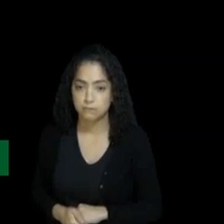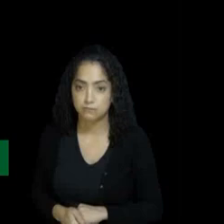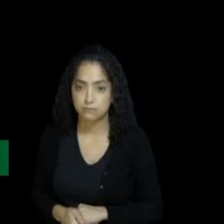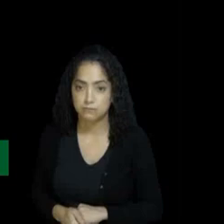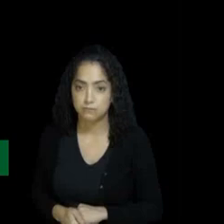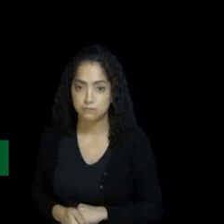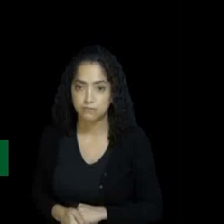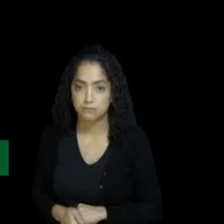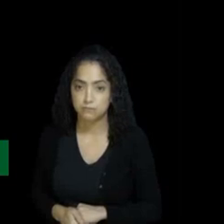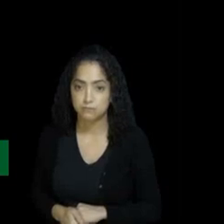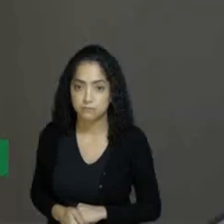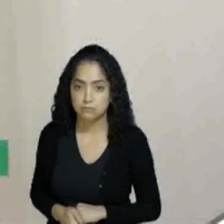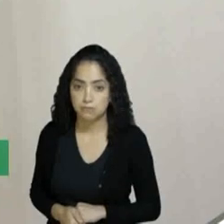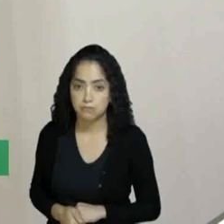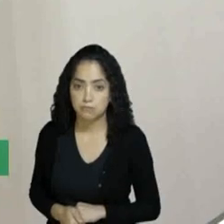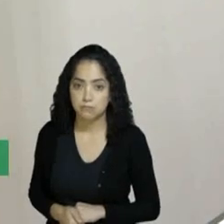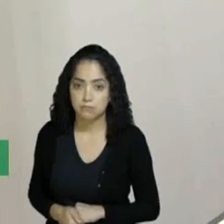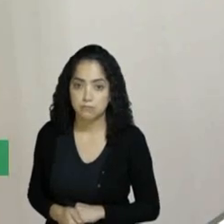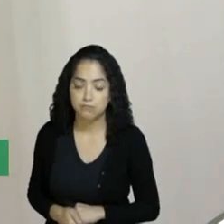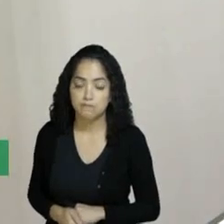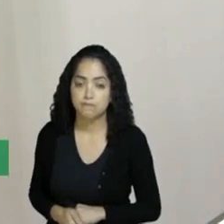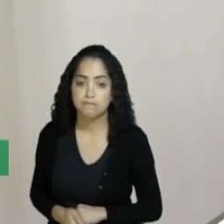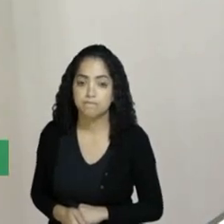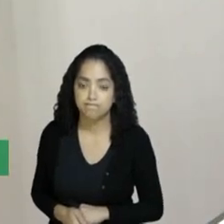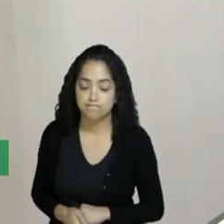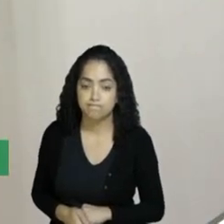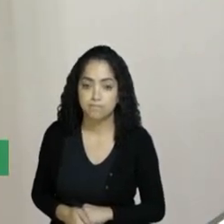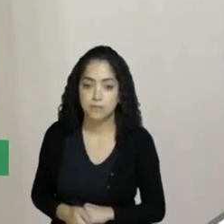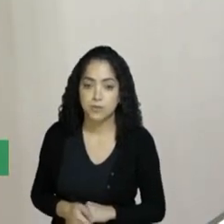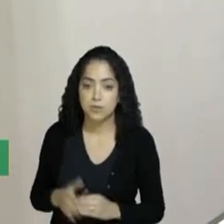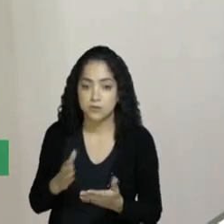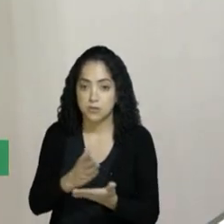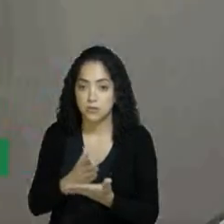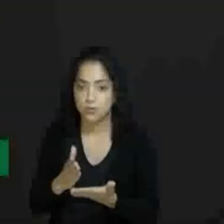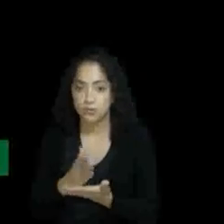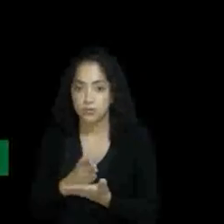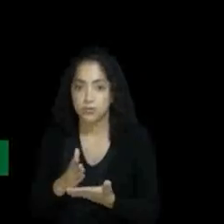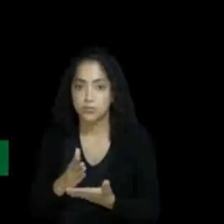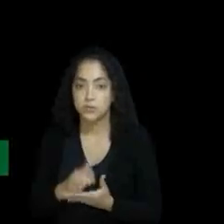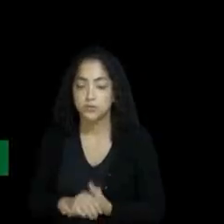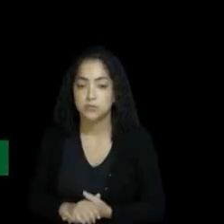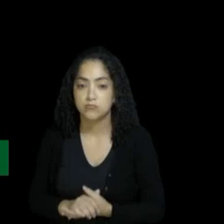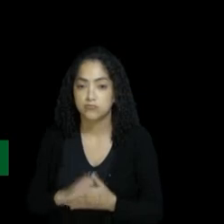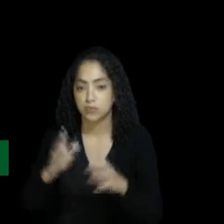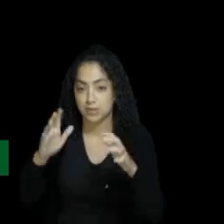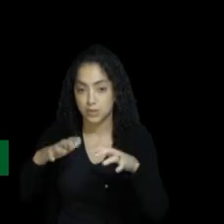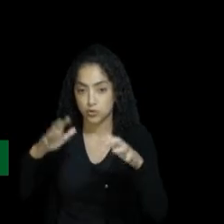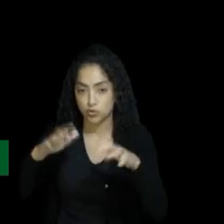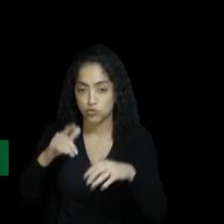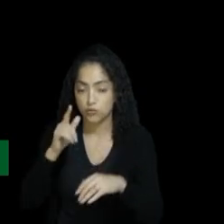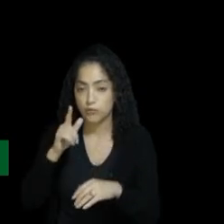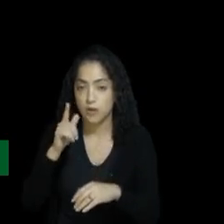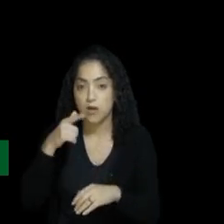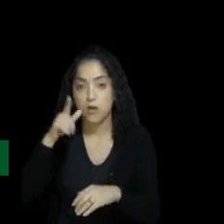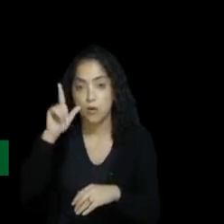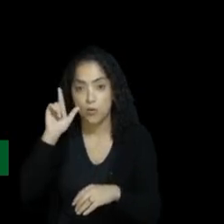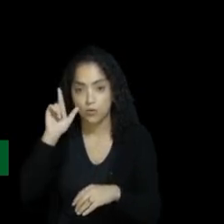Acabou-se. Esses são alguns exemplos da chuva que caiu ontem.